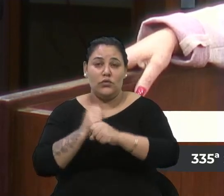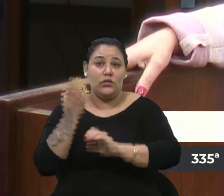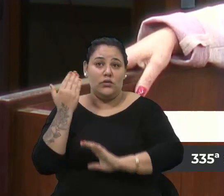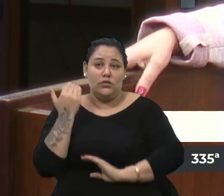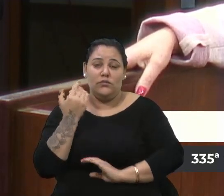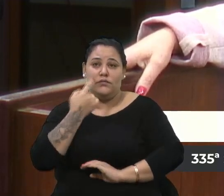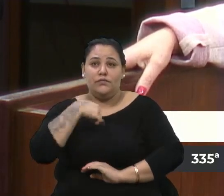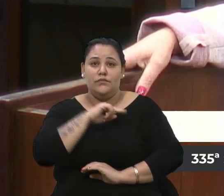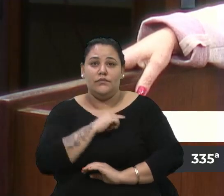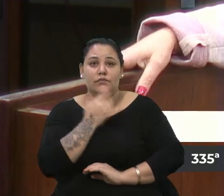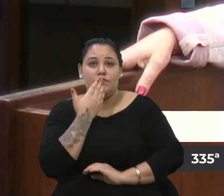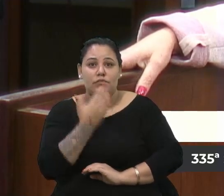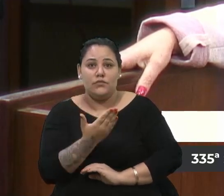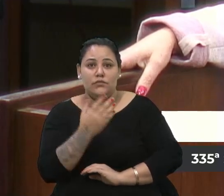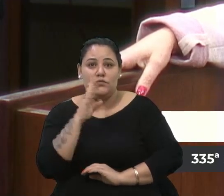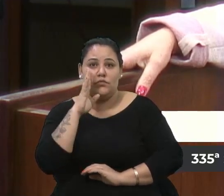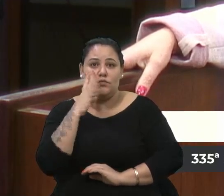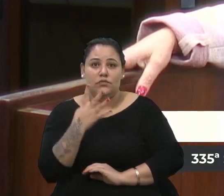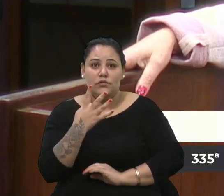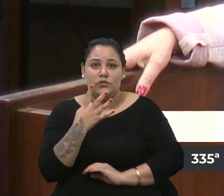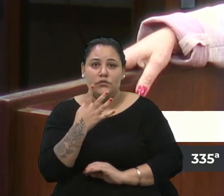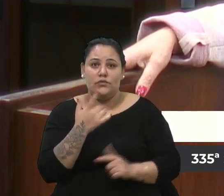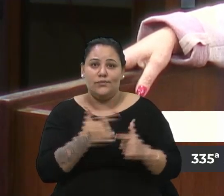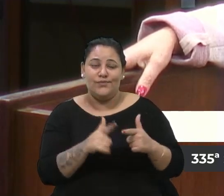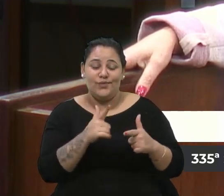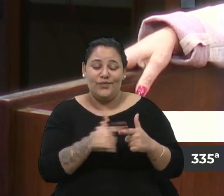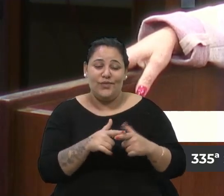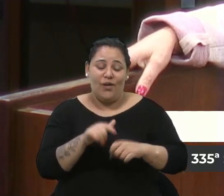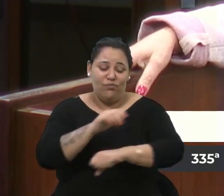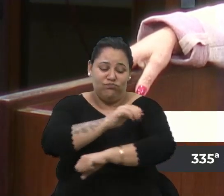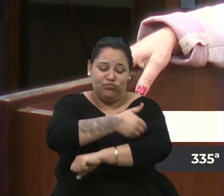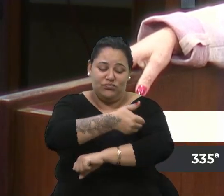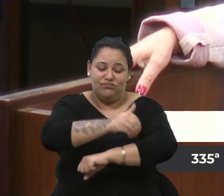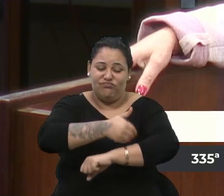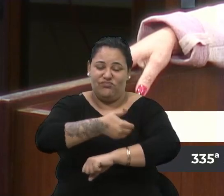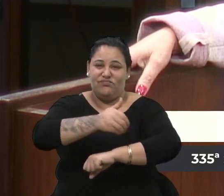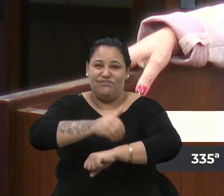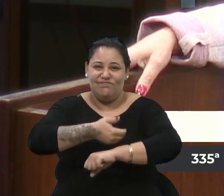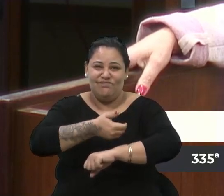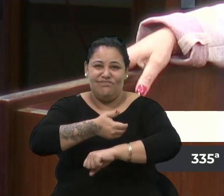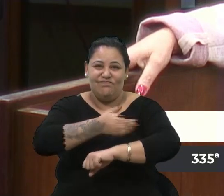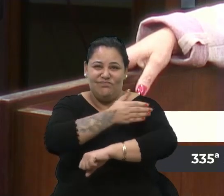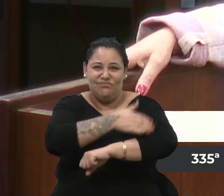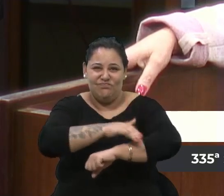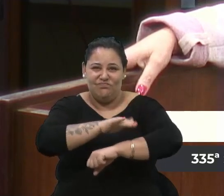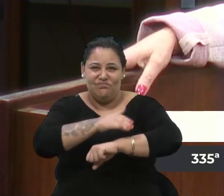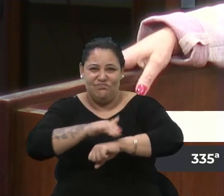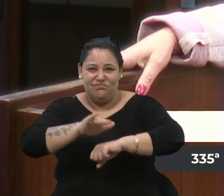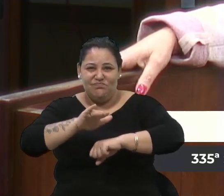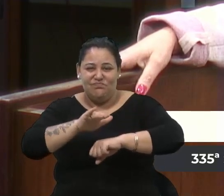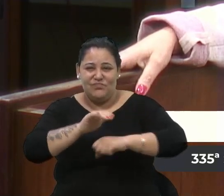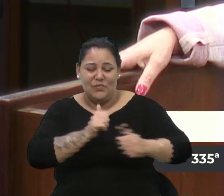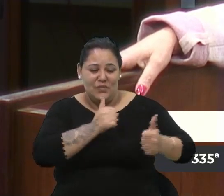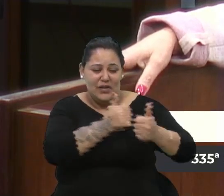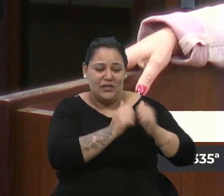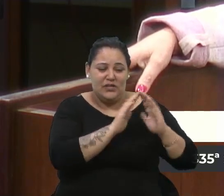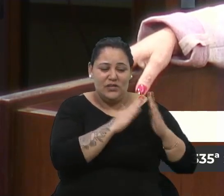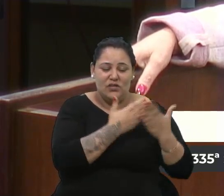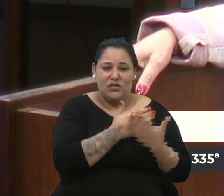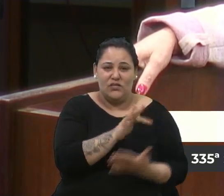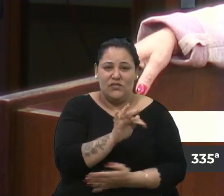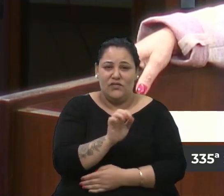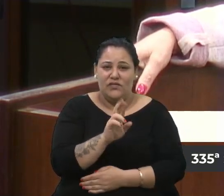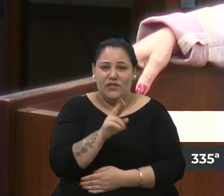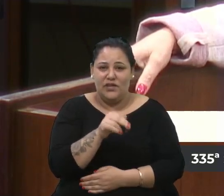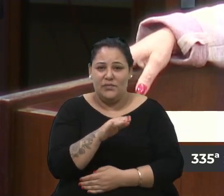resolver o problema dos buracos bem próximo à escola Firmino Ferronato, e à época não